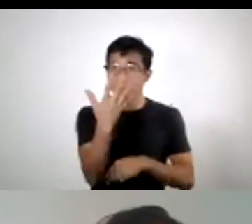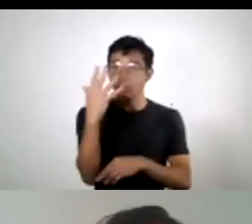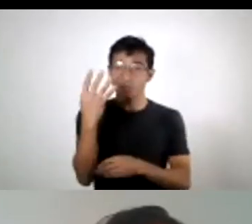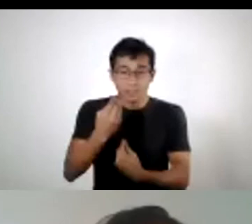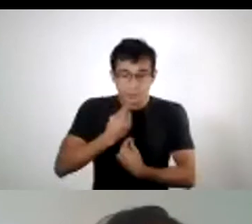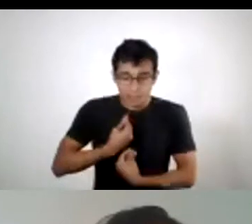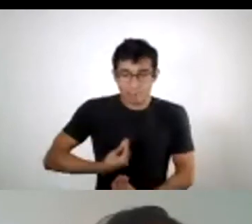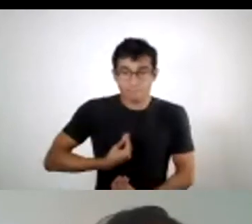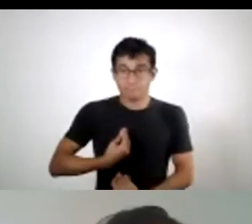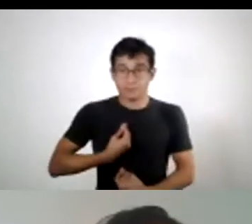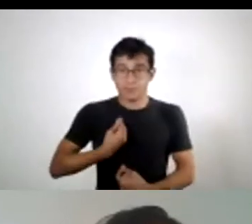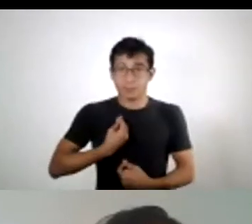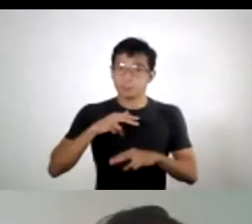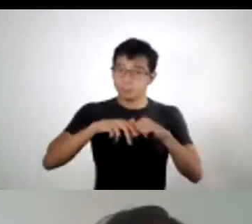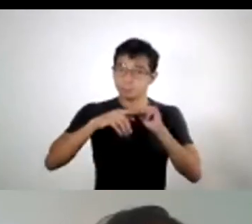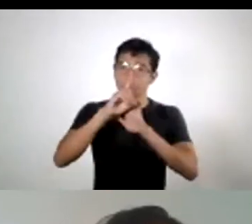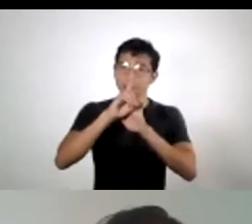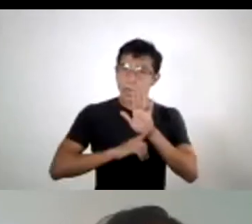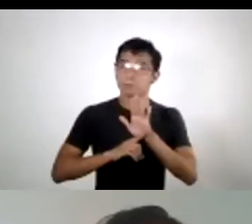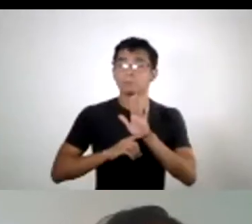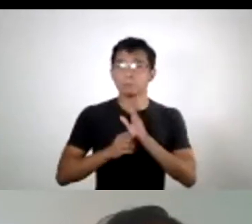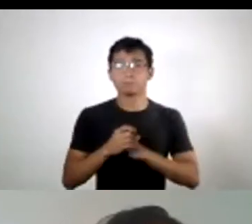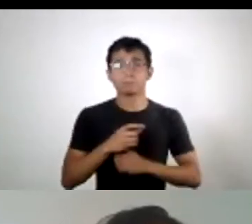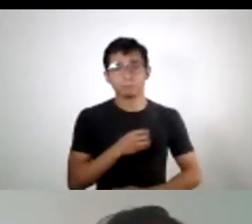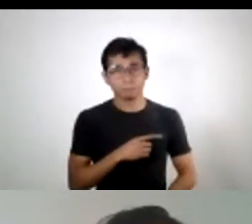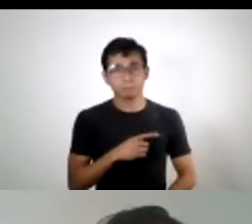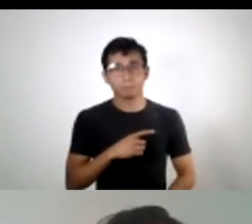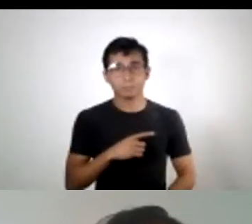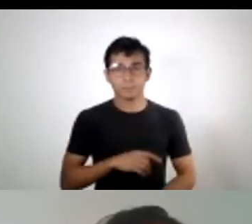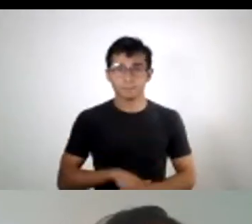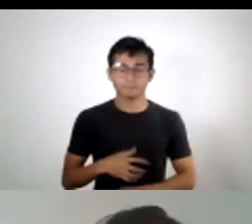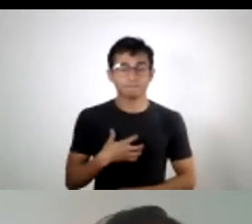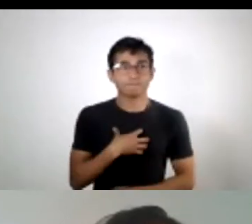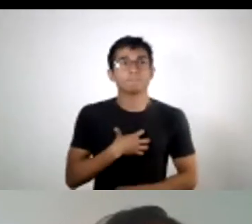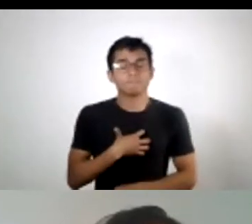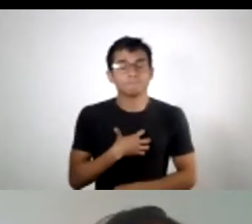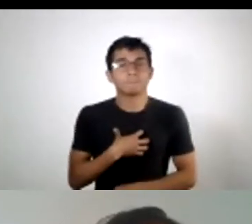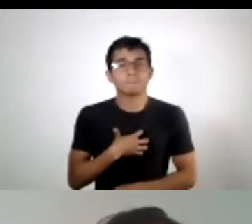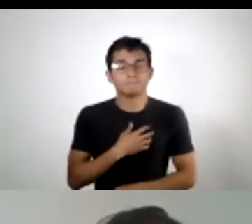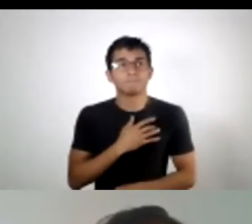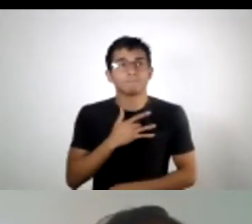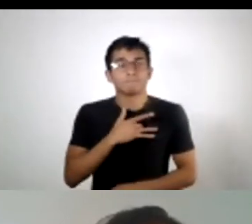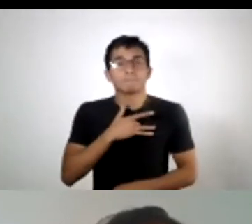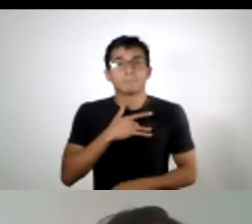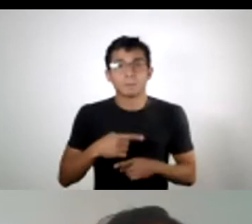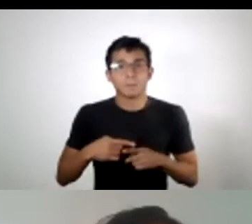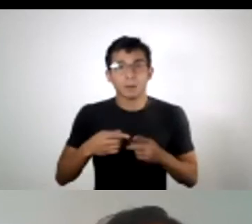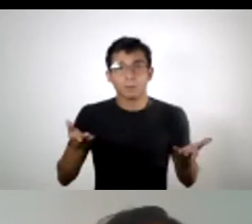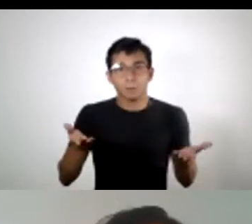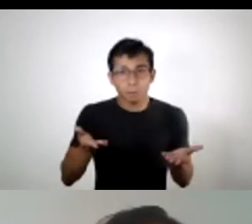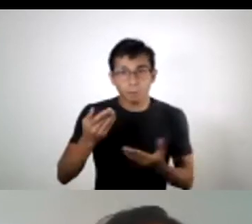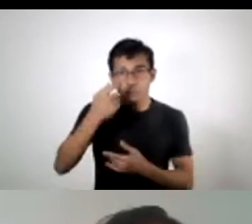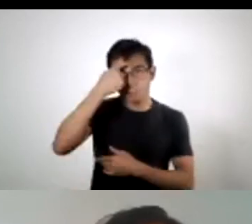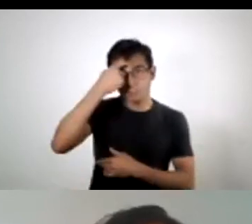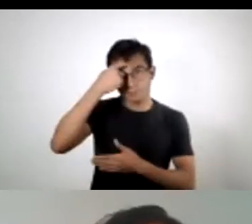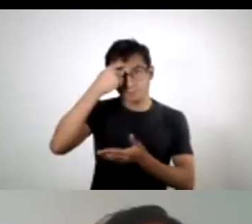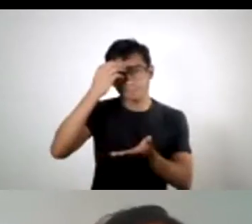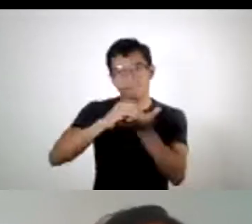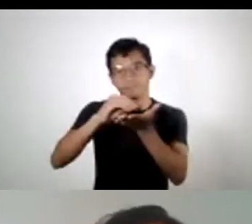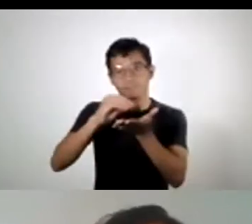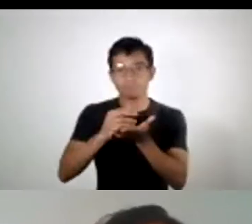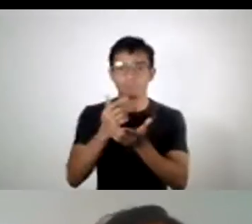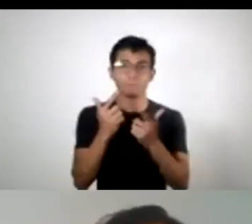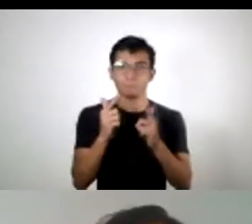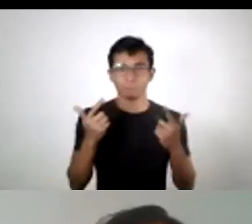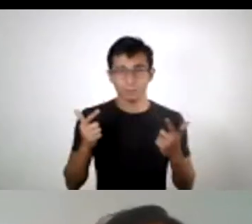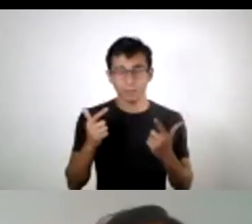demais, porque a gente vê que hoje em dia não tem muito dessa conscientização, né? E aí a gente vê todo esse cuidado